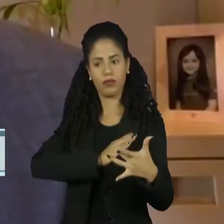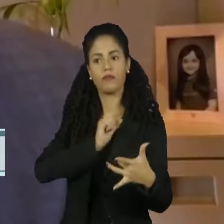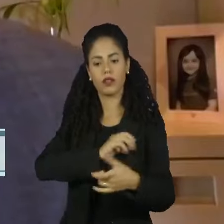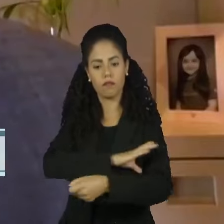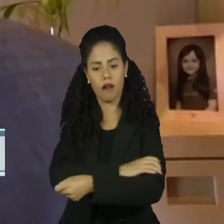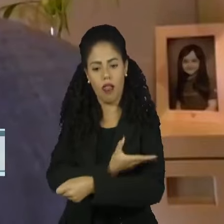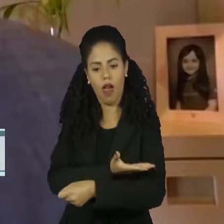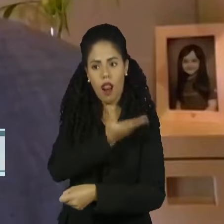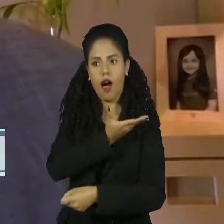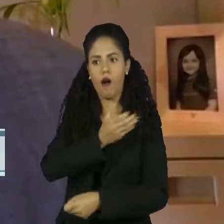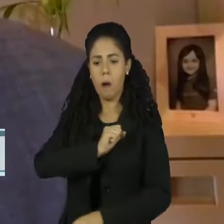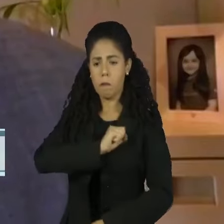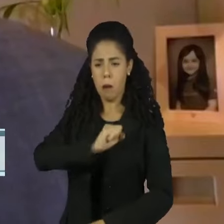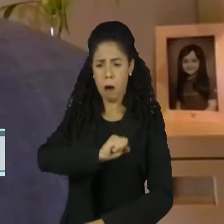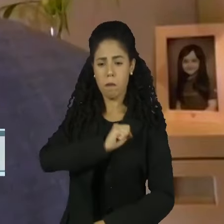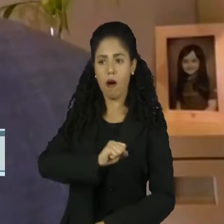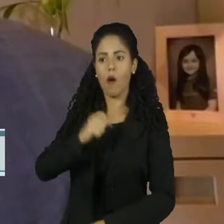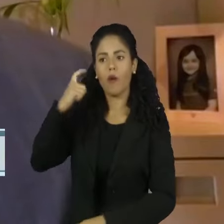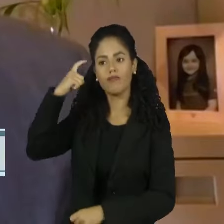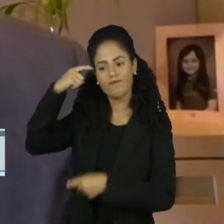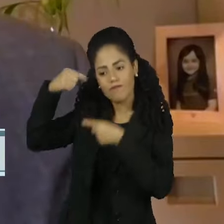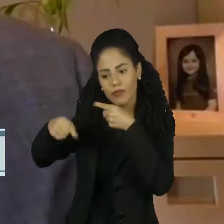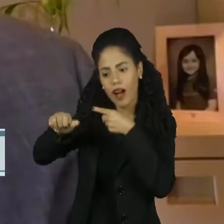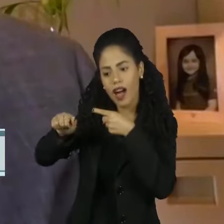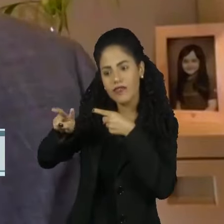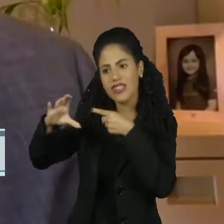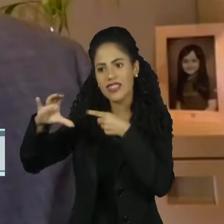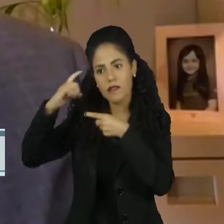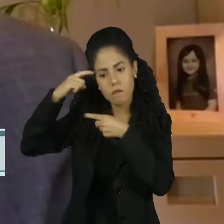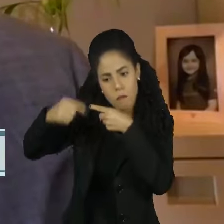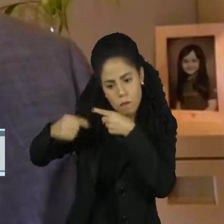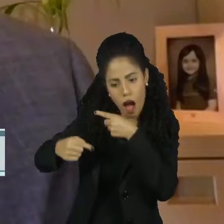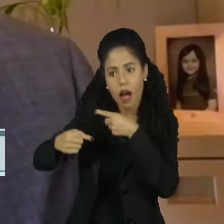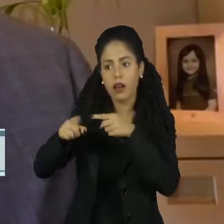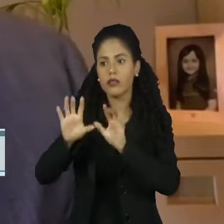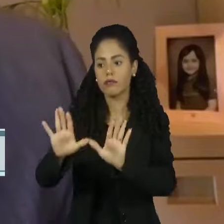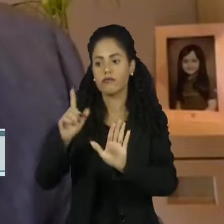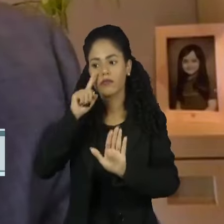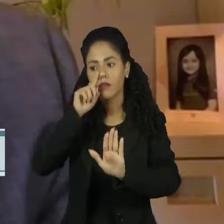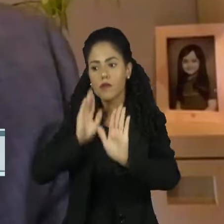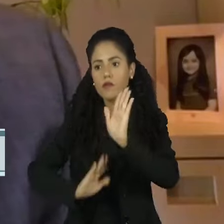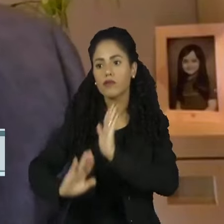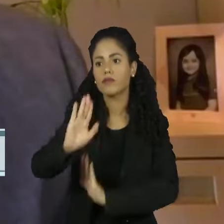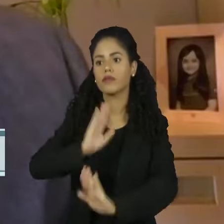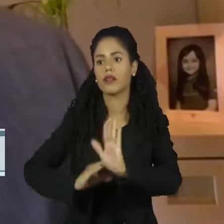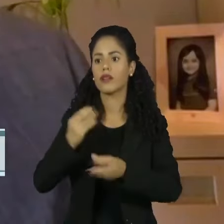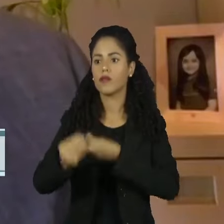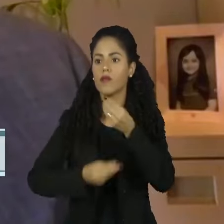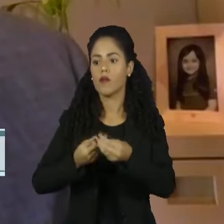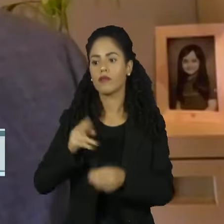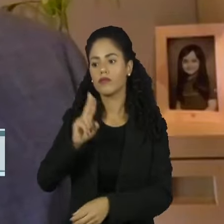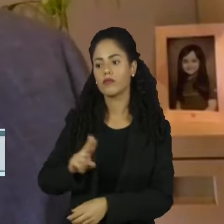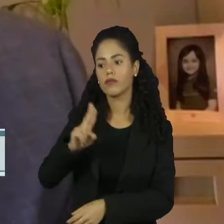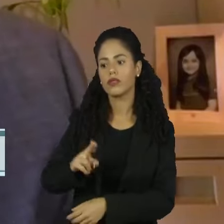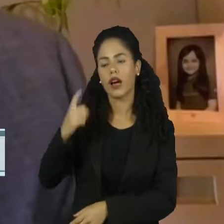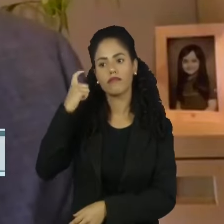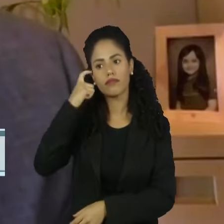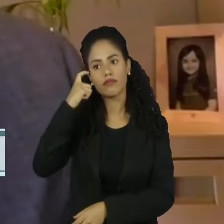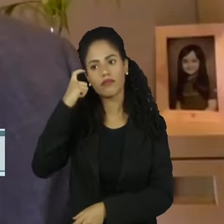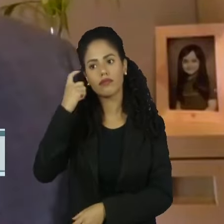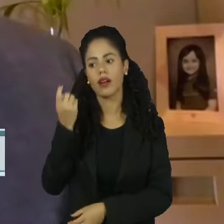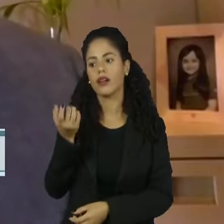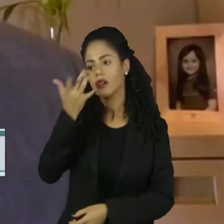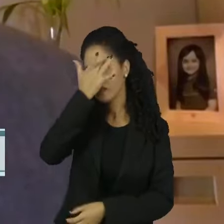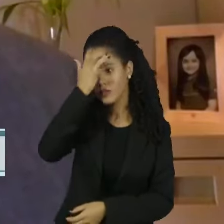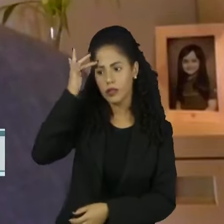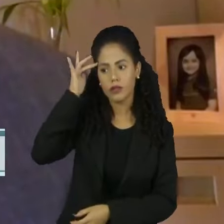alta, pode infartar, pode ter um AVC. Então, cuidado ao usar isso nos extremos de idade. Então, em pessoas com